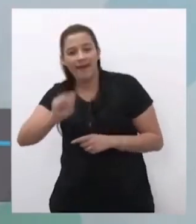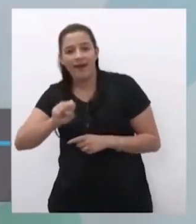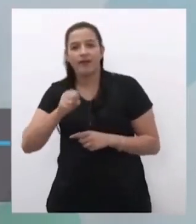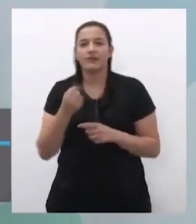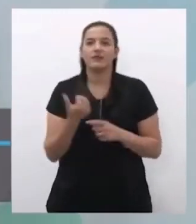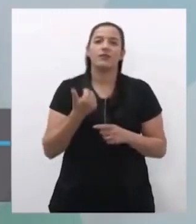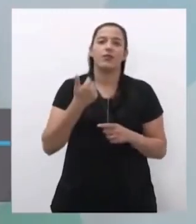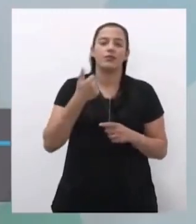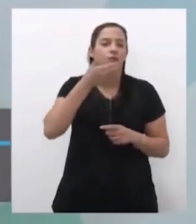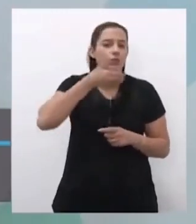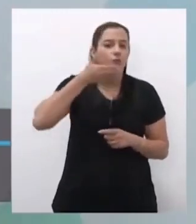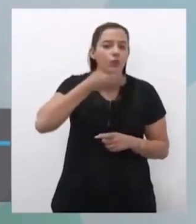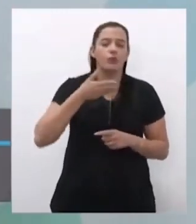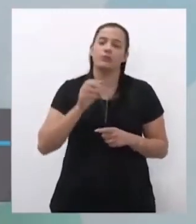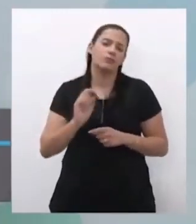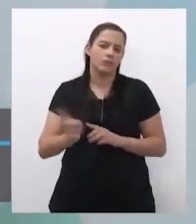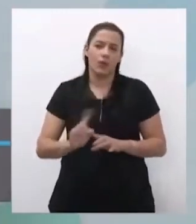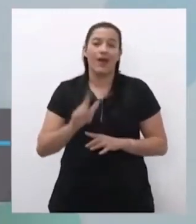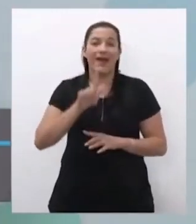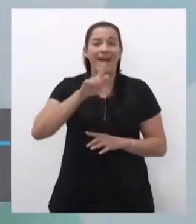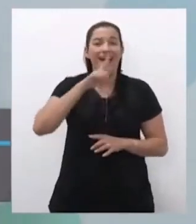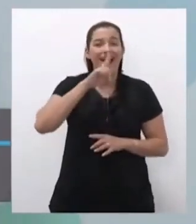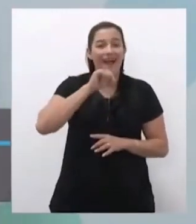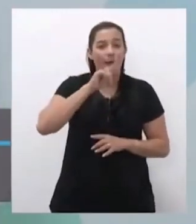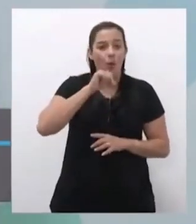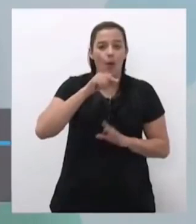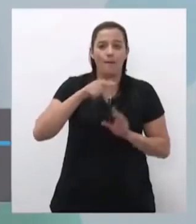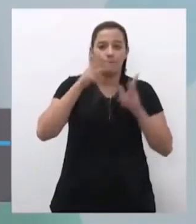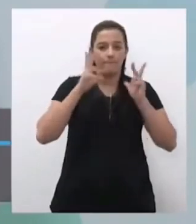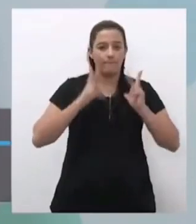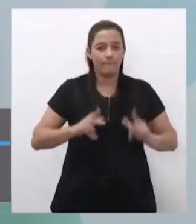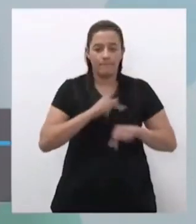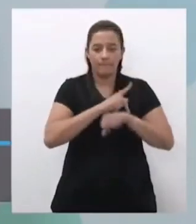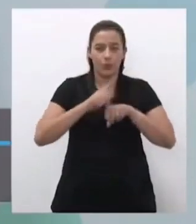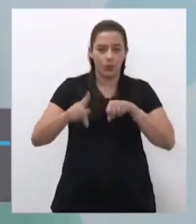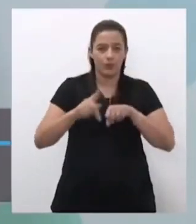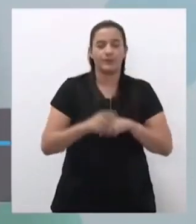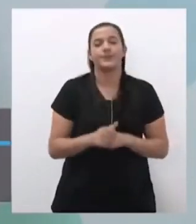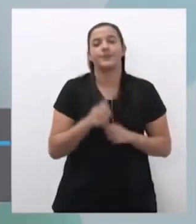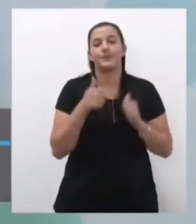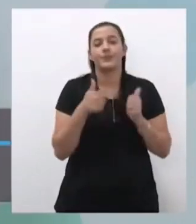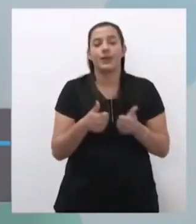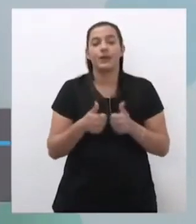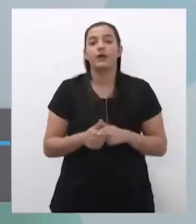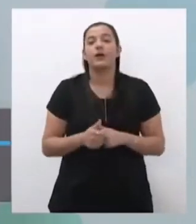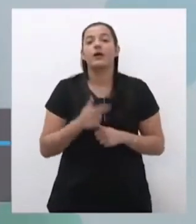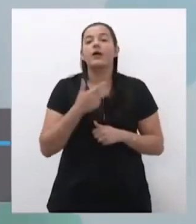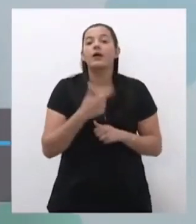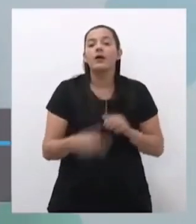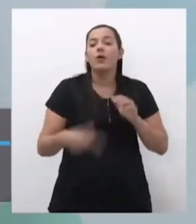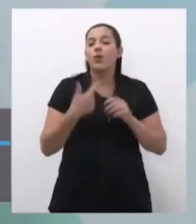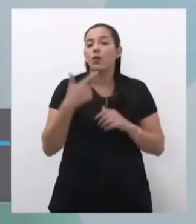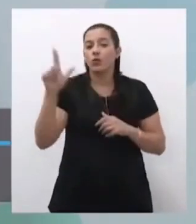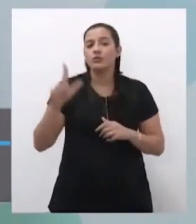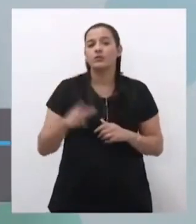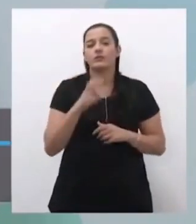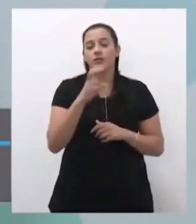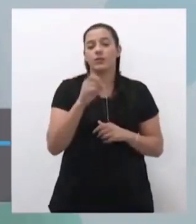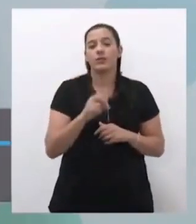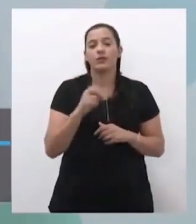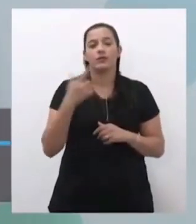não é água saborizada, não, tá? Água, natural, como veio da natureza. E os outros 50% podem ser de líquidos